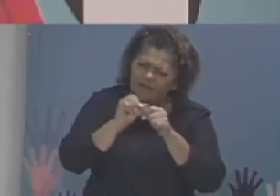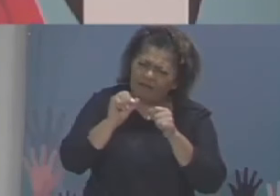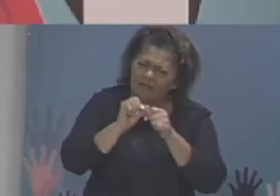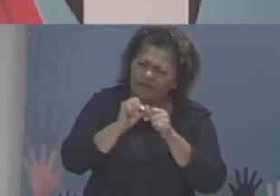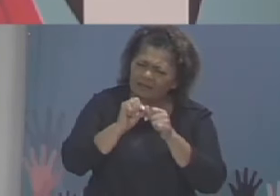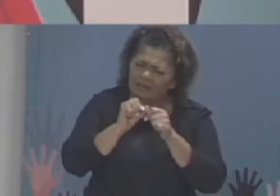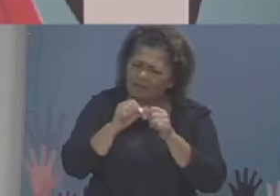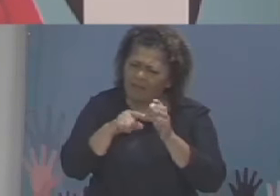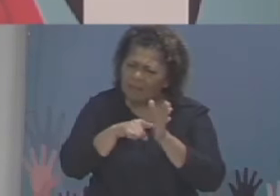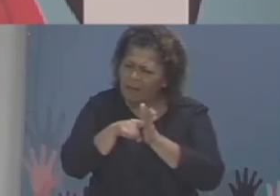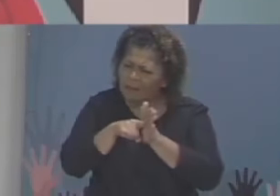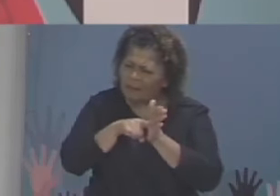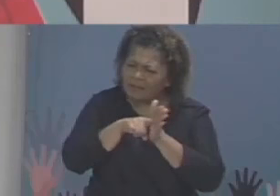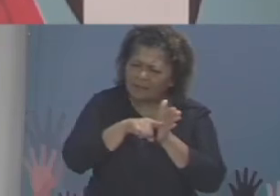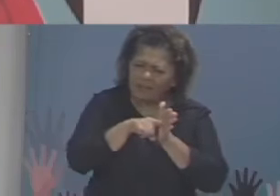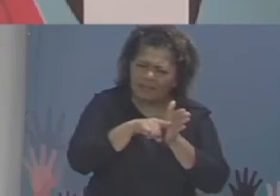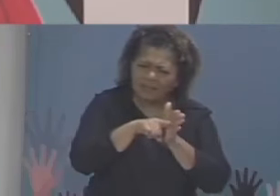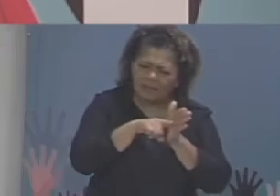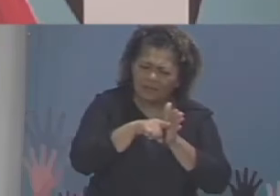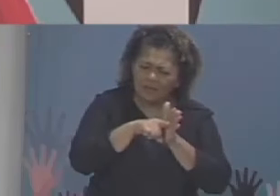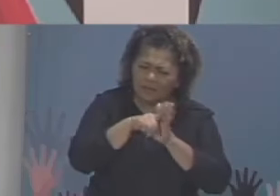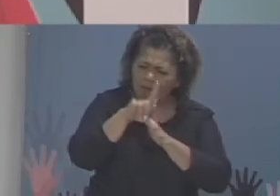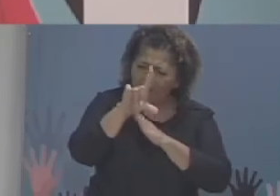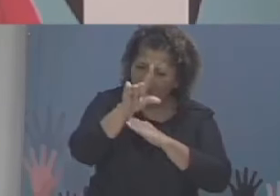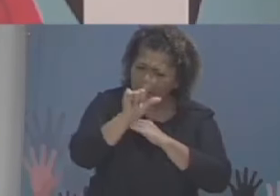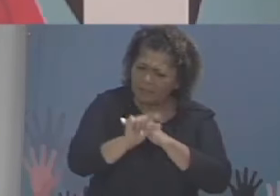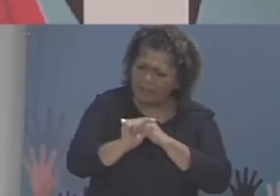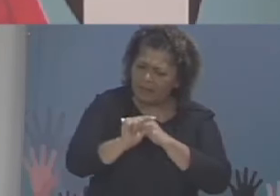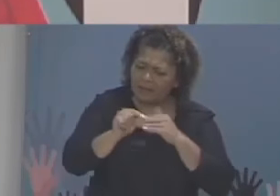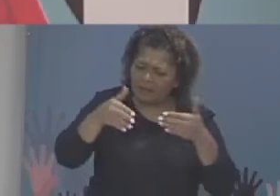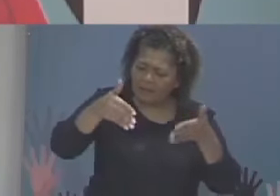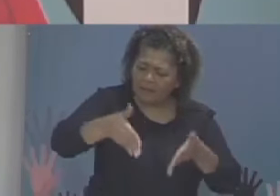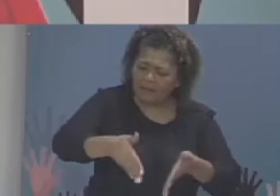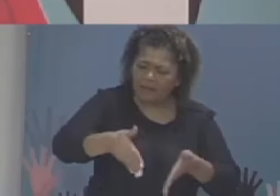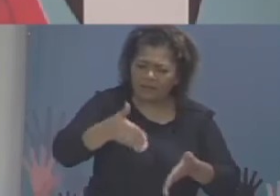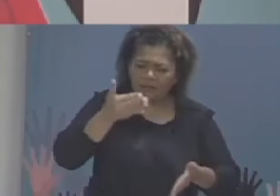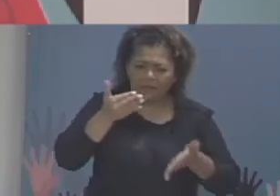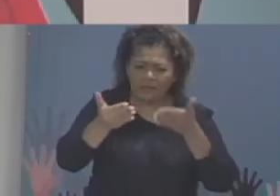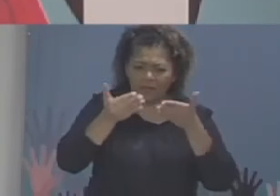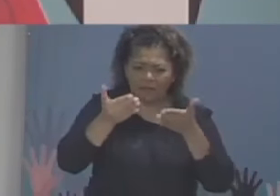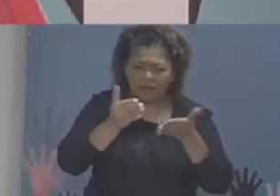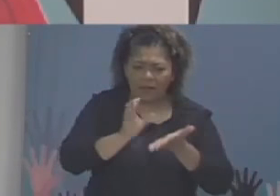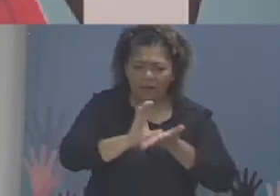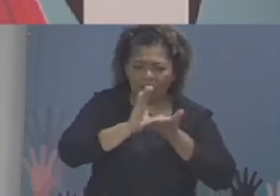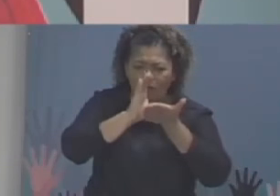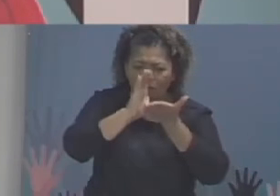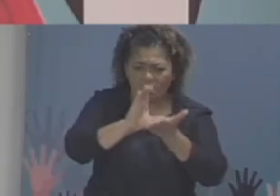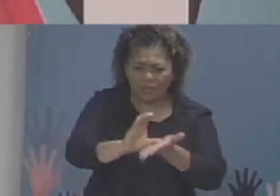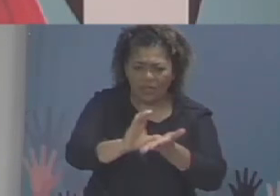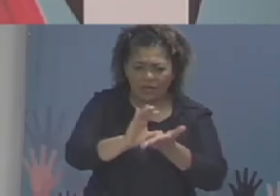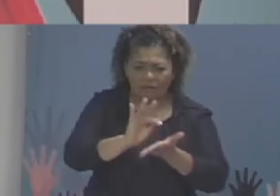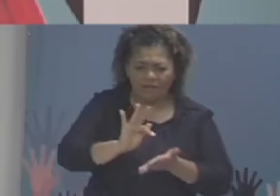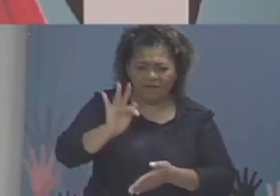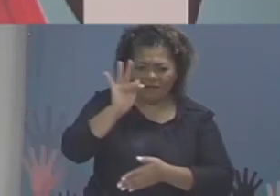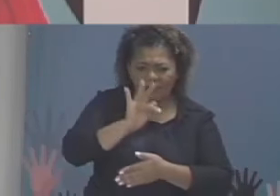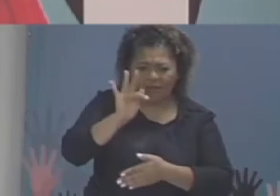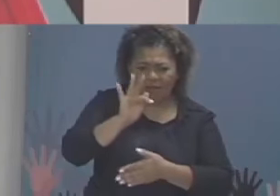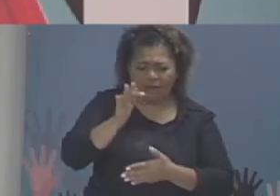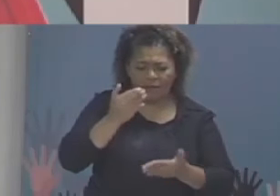participação da psicóloga ou do psicólogo com o Conselho Federal de Psicologia e